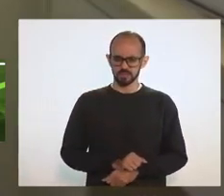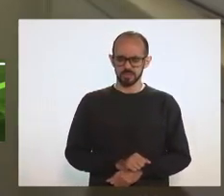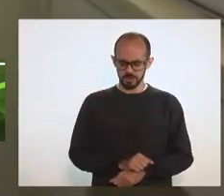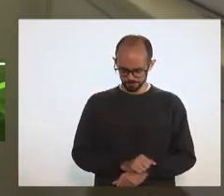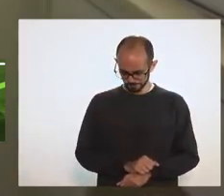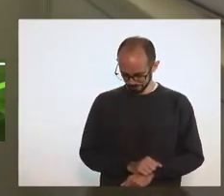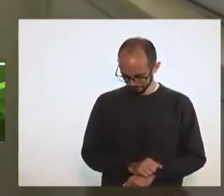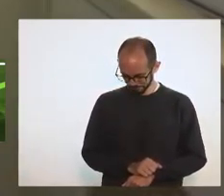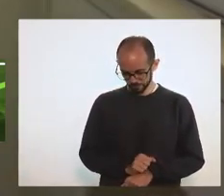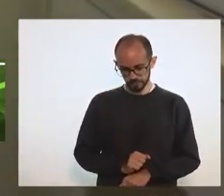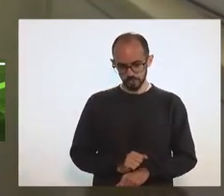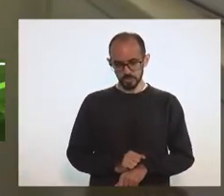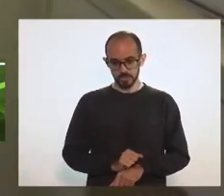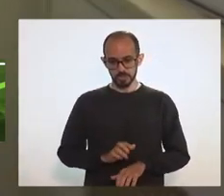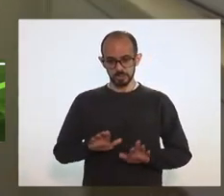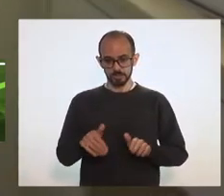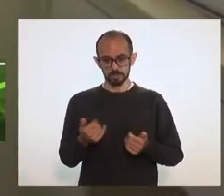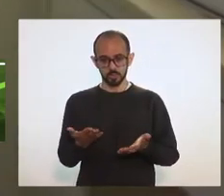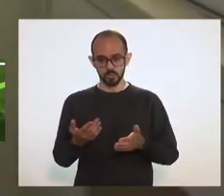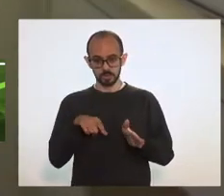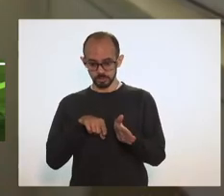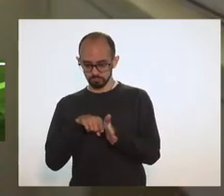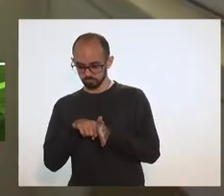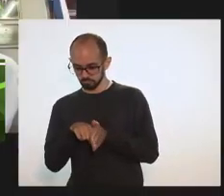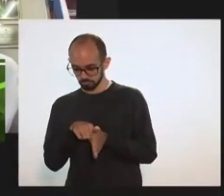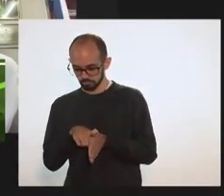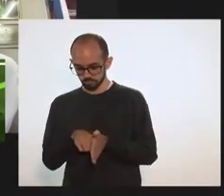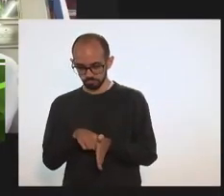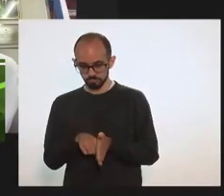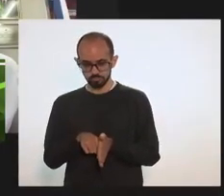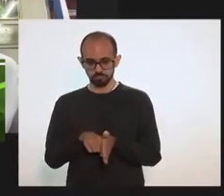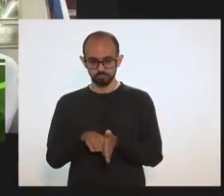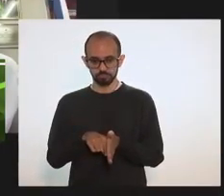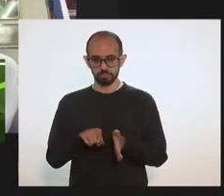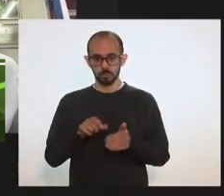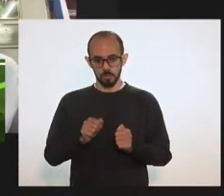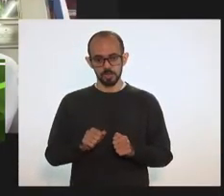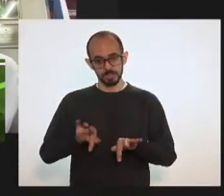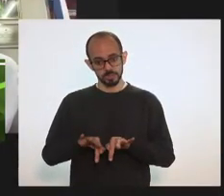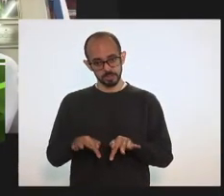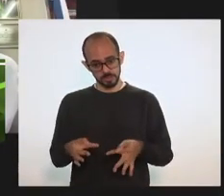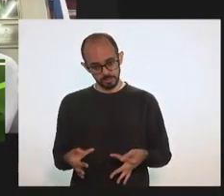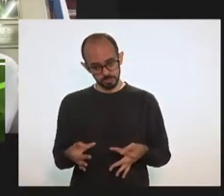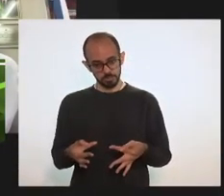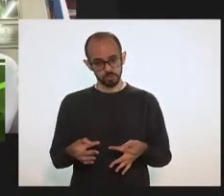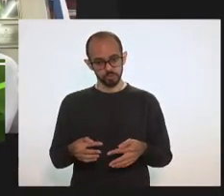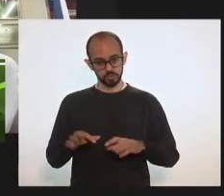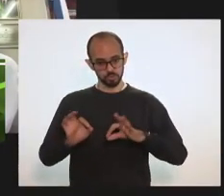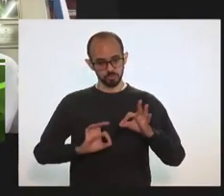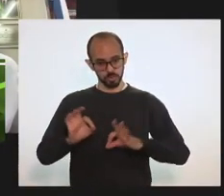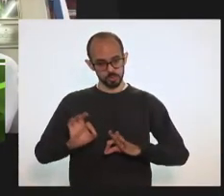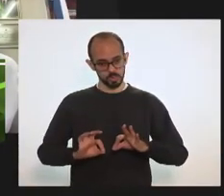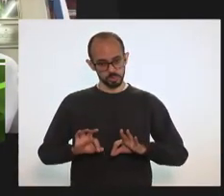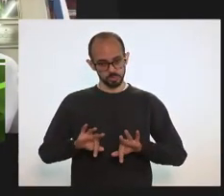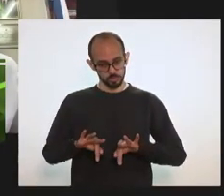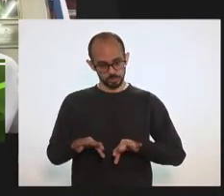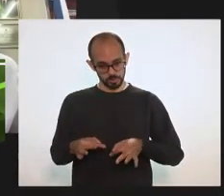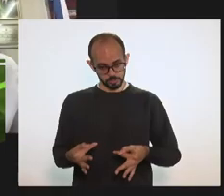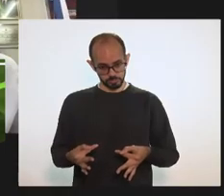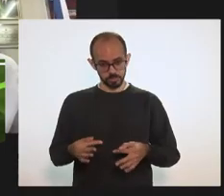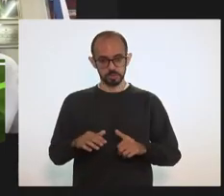verificou que queria reexaminar. Eu mesmo, viu, deputado Chico Machado, já fiz isso